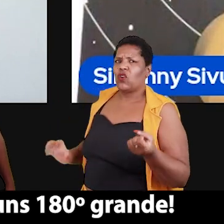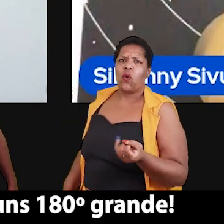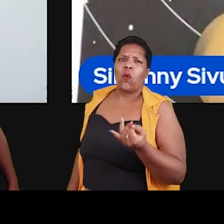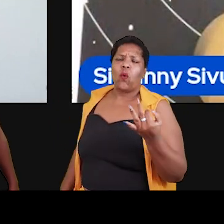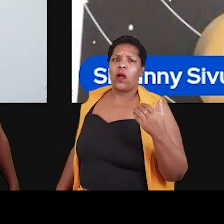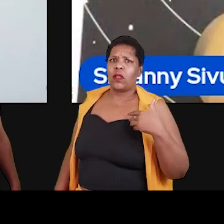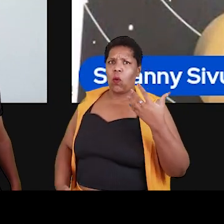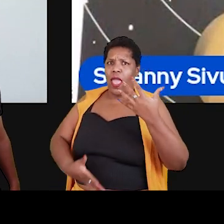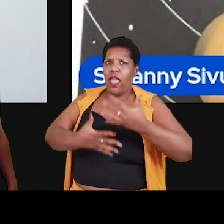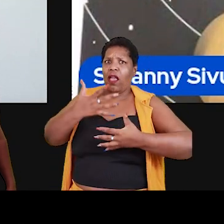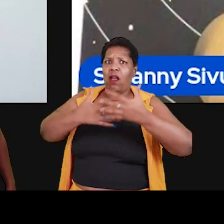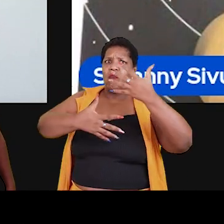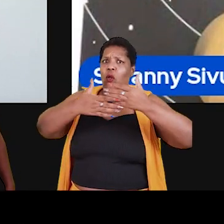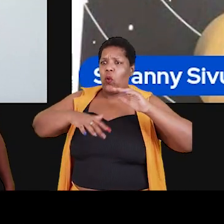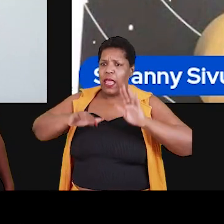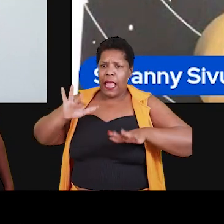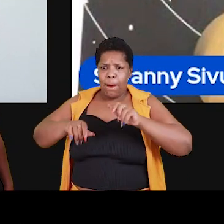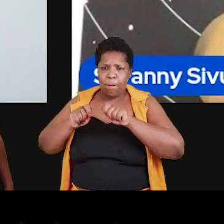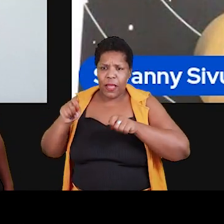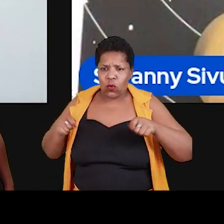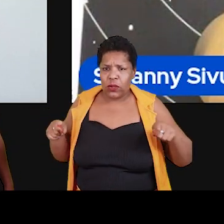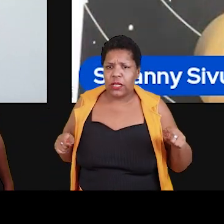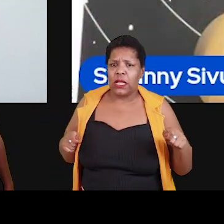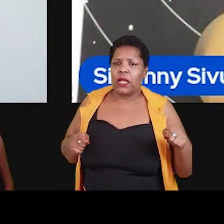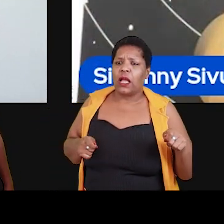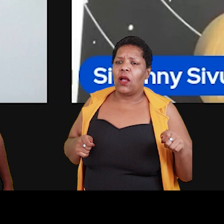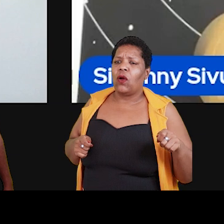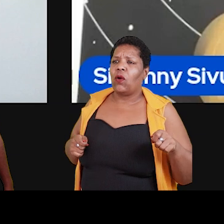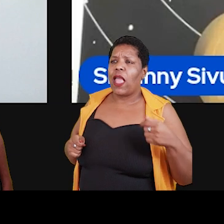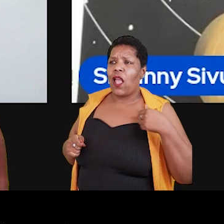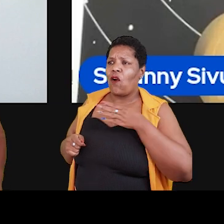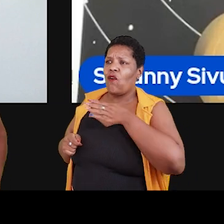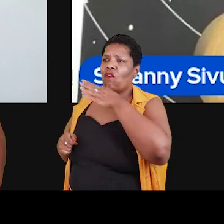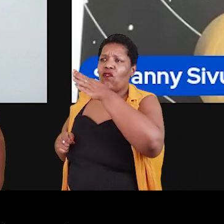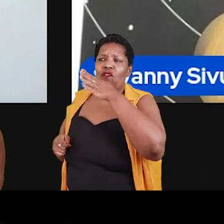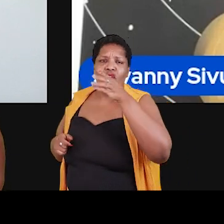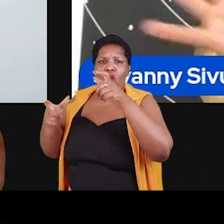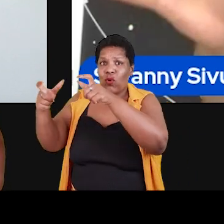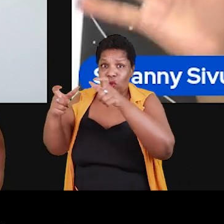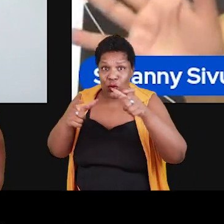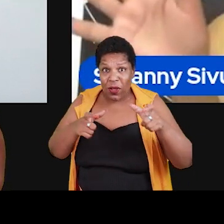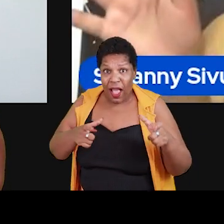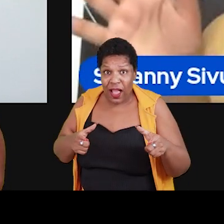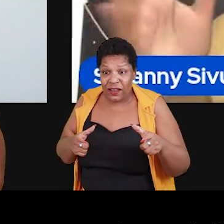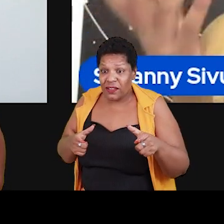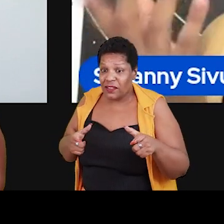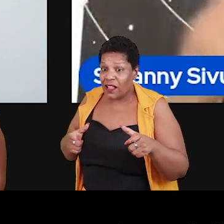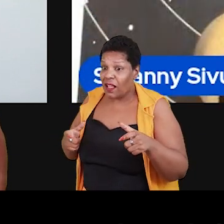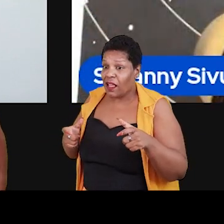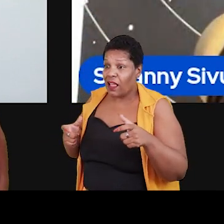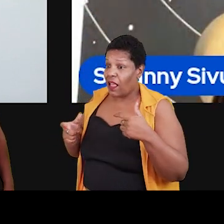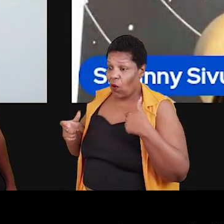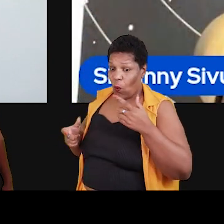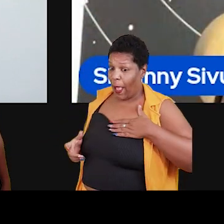eu evoluí como percussionista, do quanto eu fui para lugares que eu não era